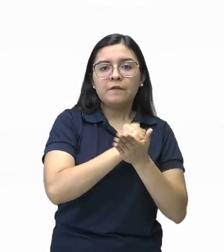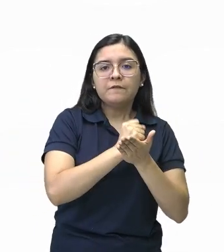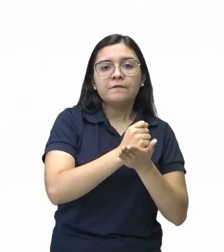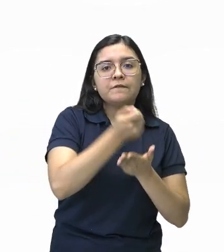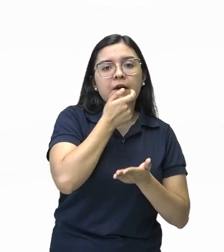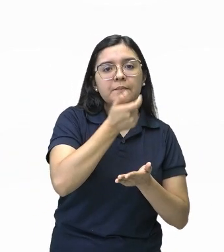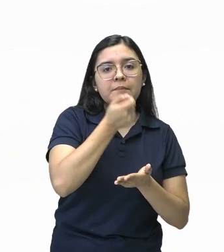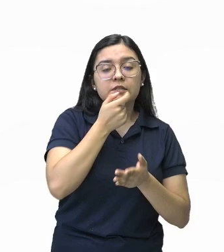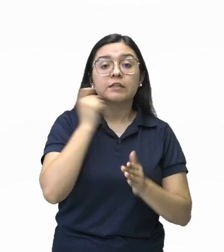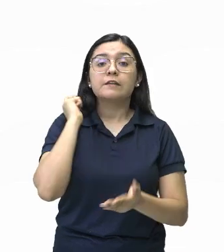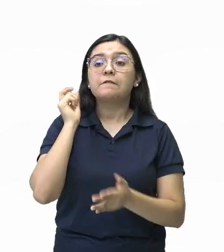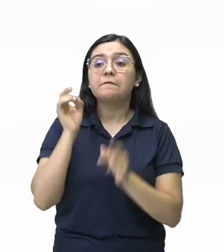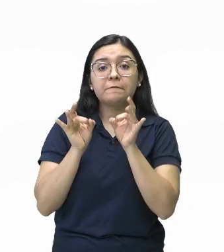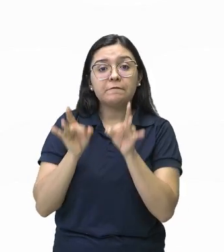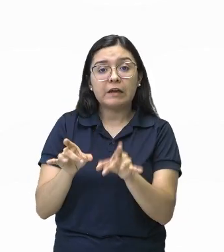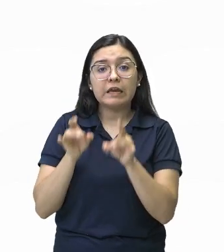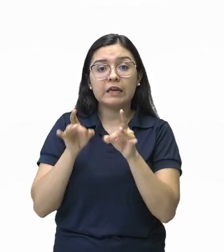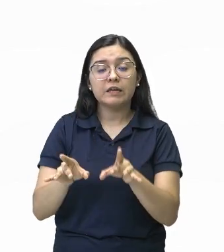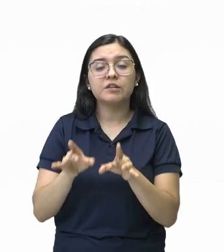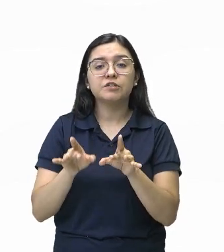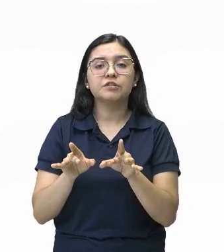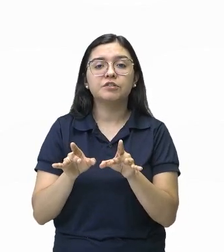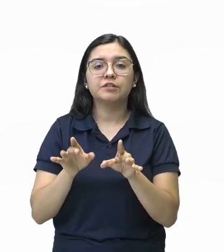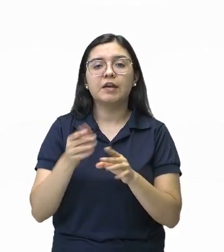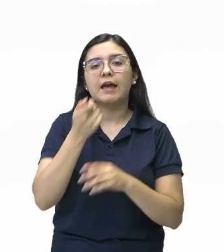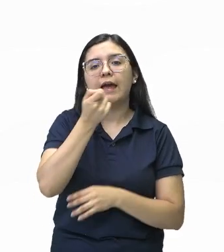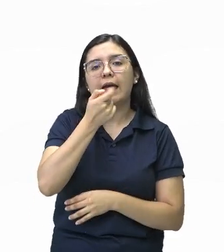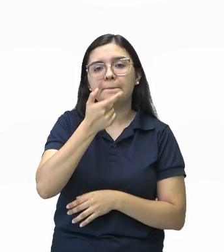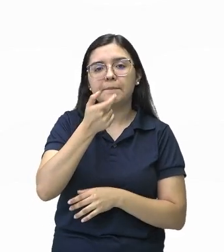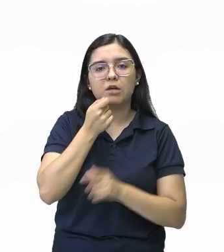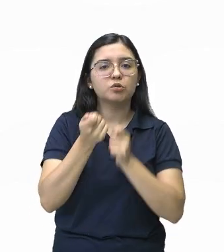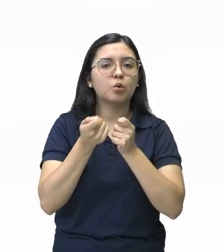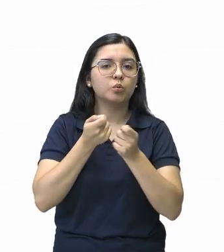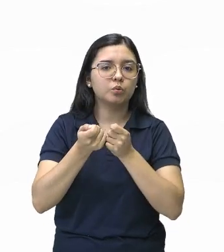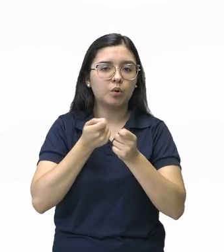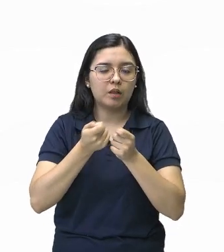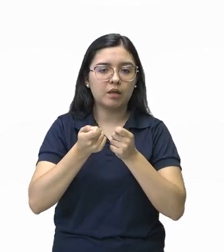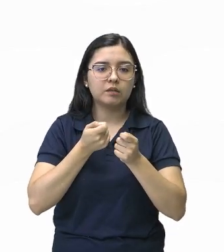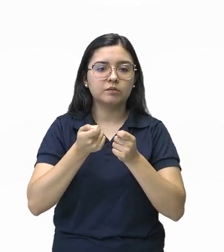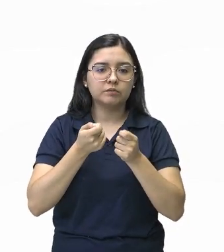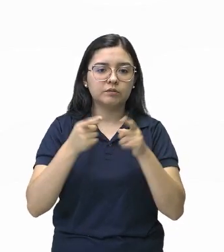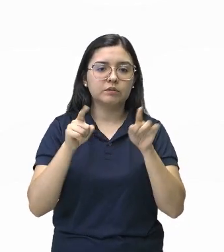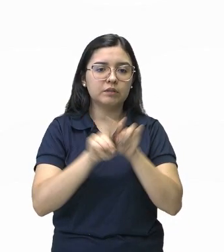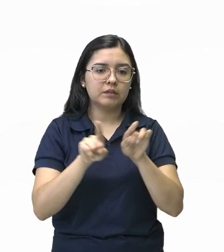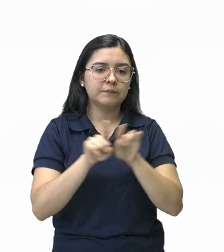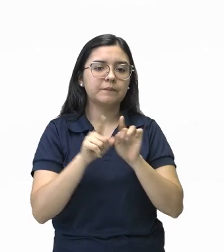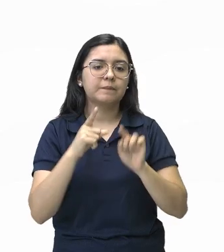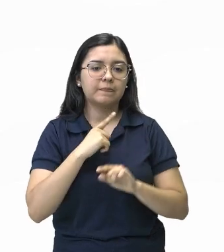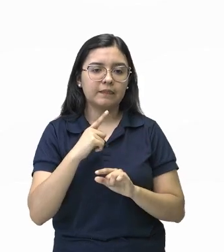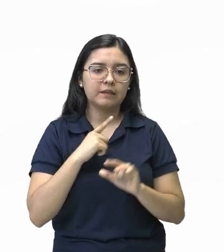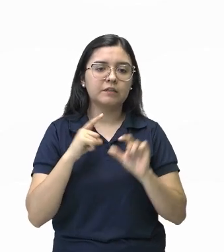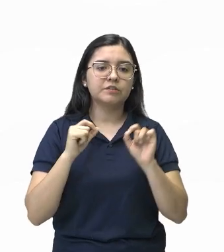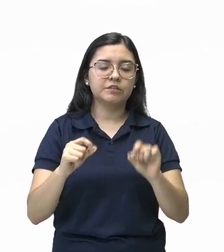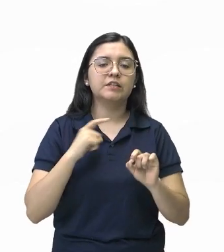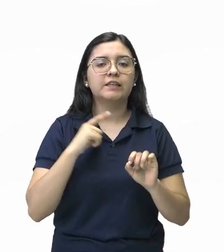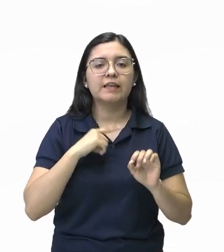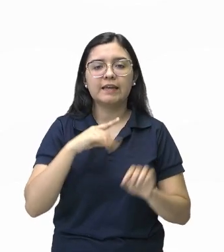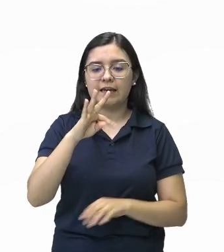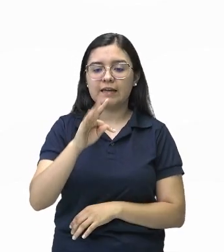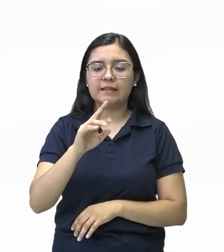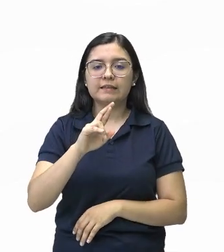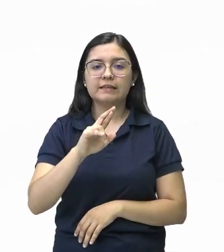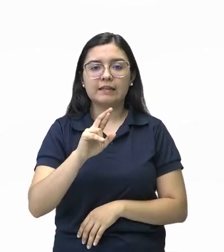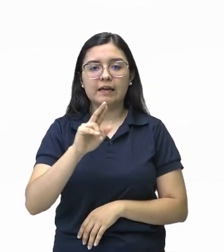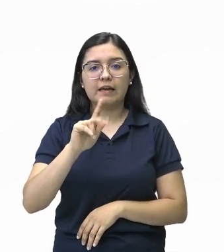que fazem a venda de remédios controlados, que são os remédios que têm as famosas tarjas,